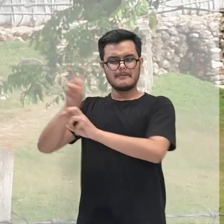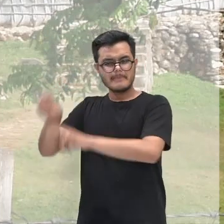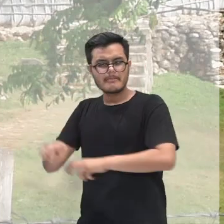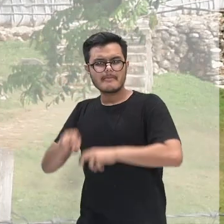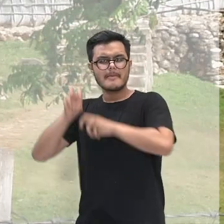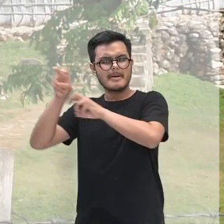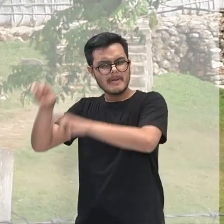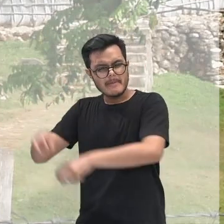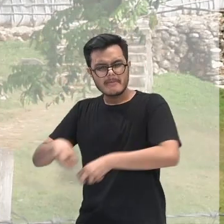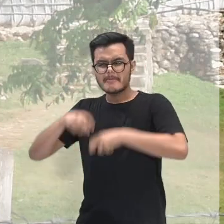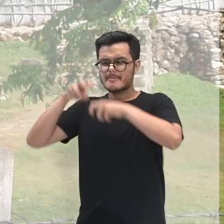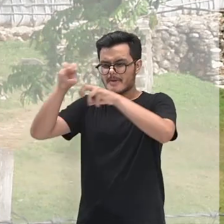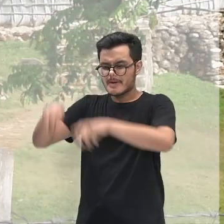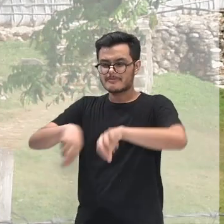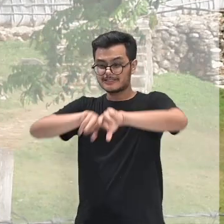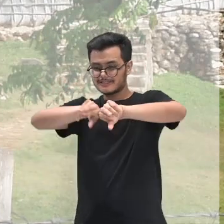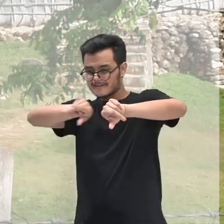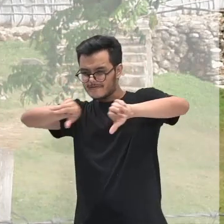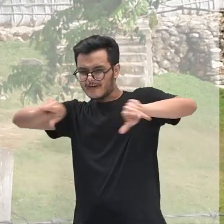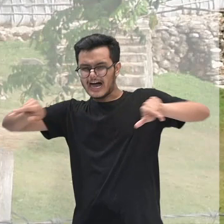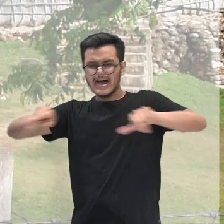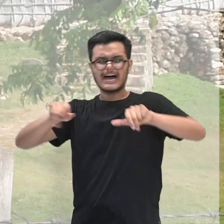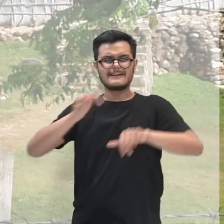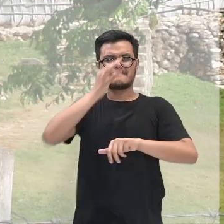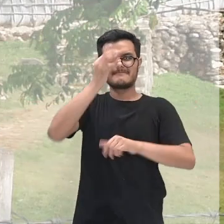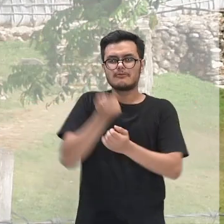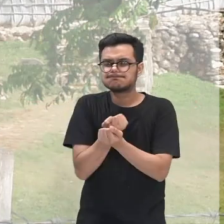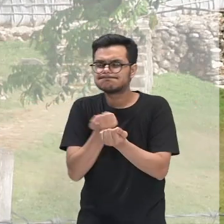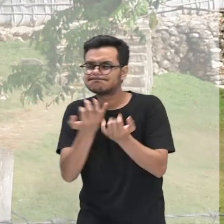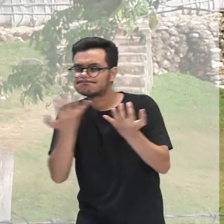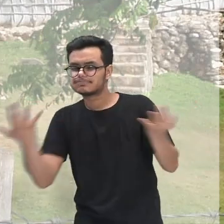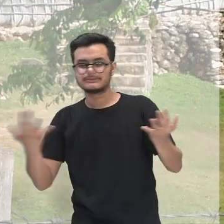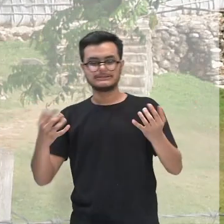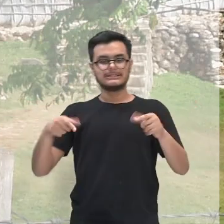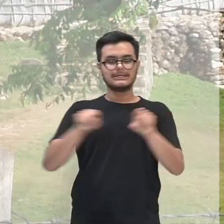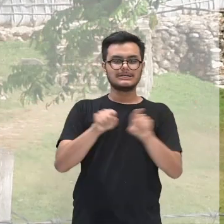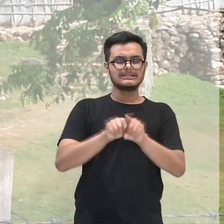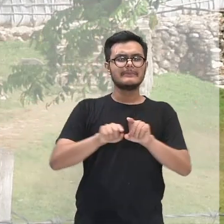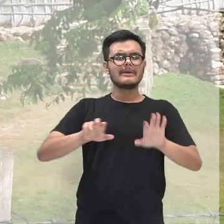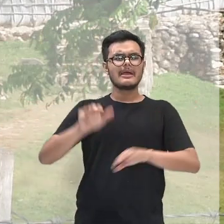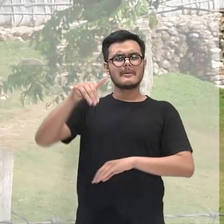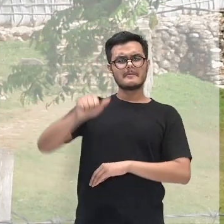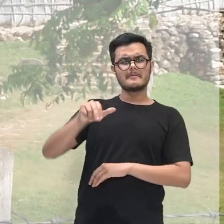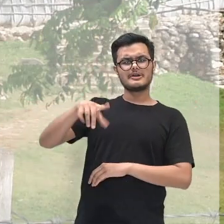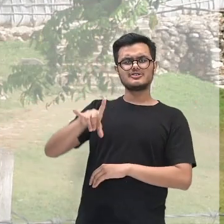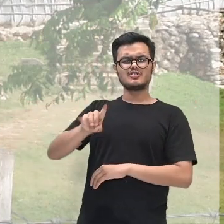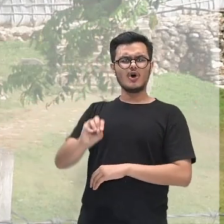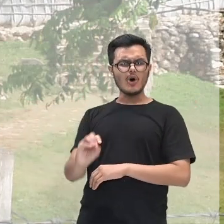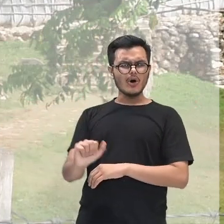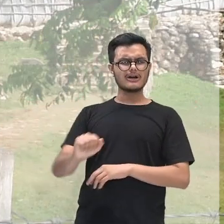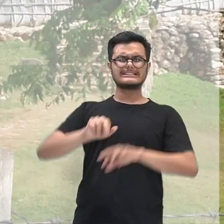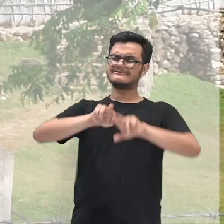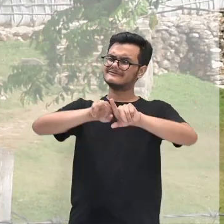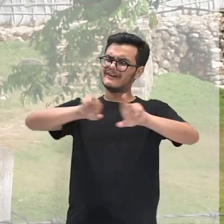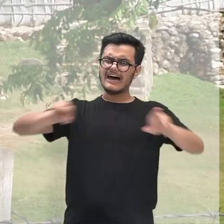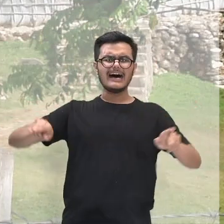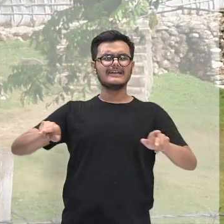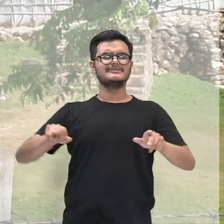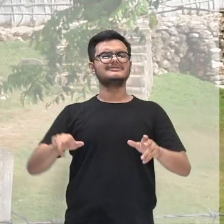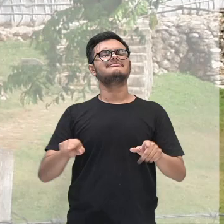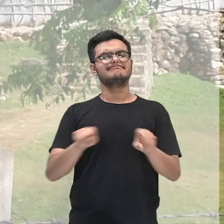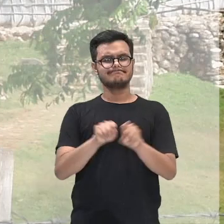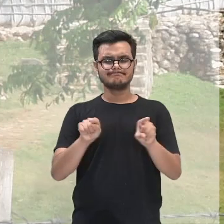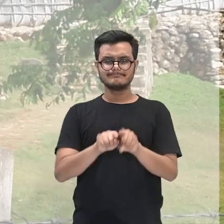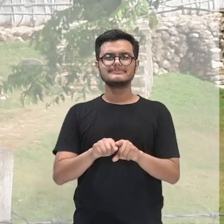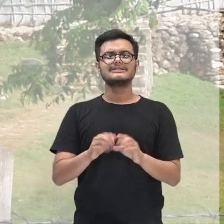intensiva, cultivando uma variedade de plantas, incluindo mandioca, milho, batata doce e